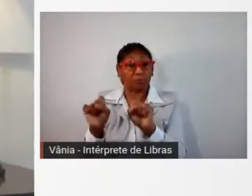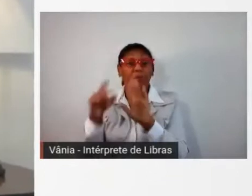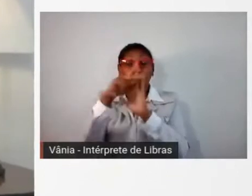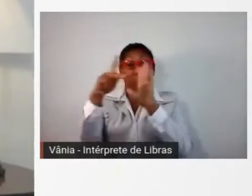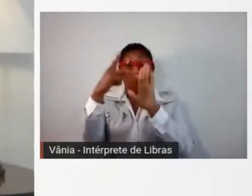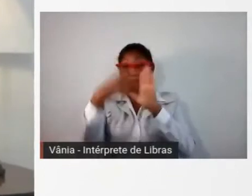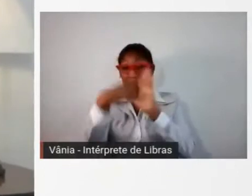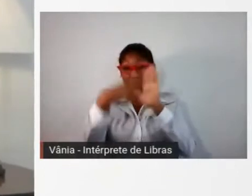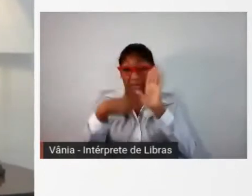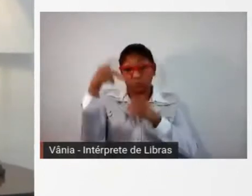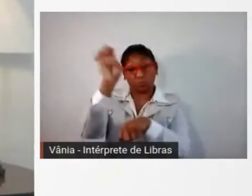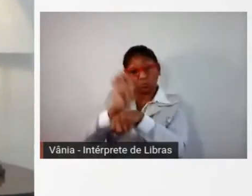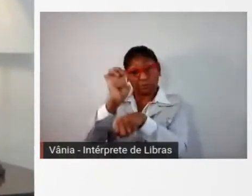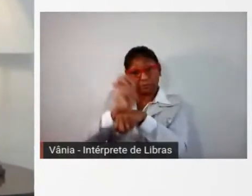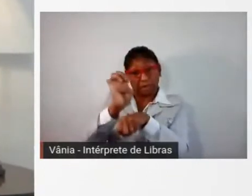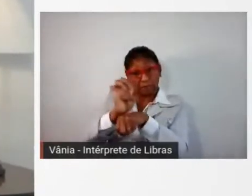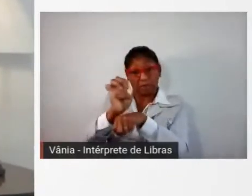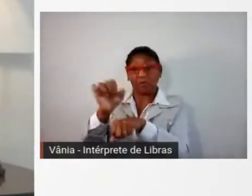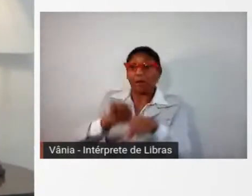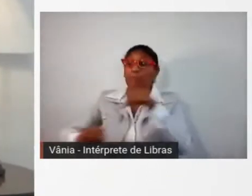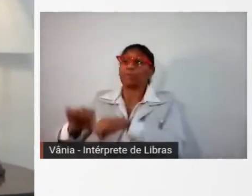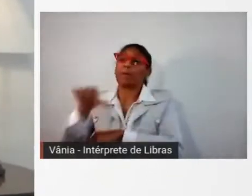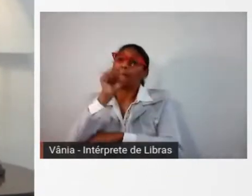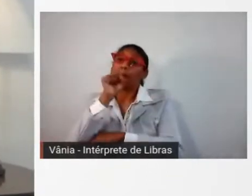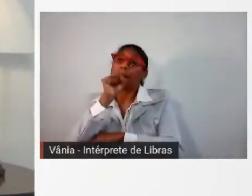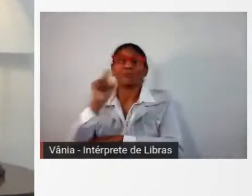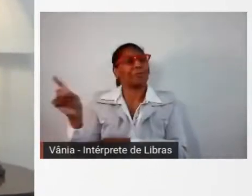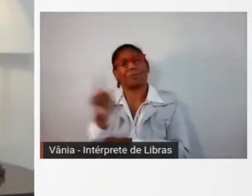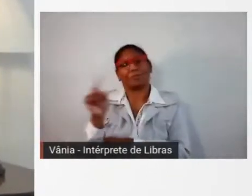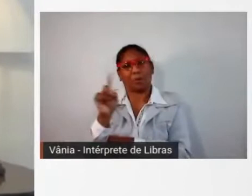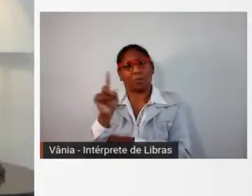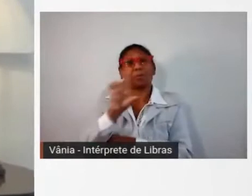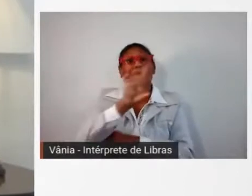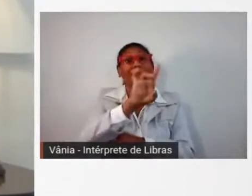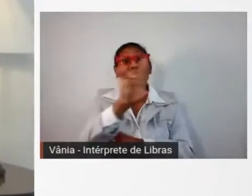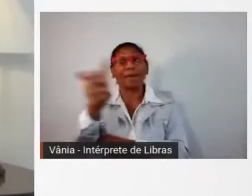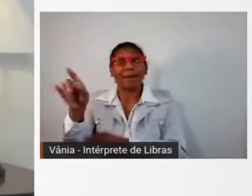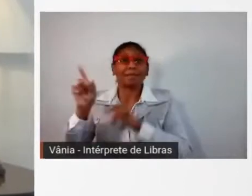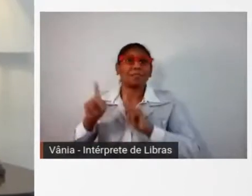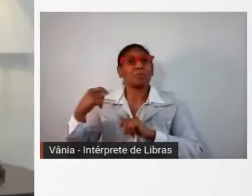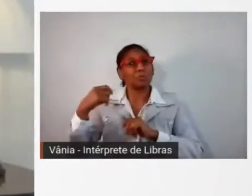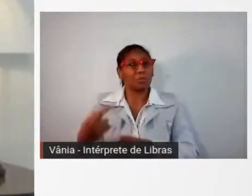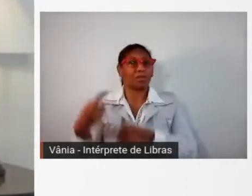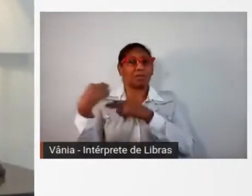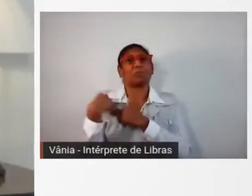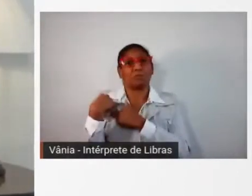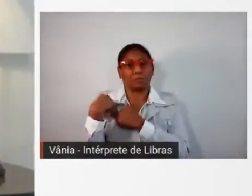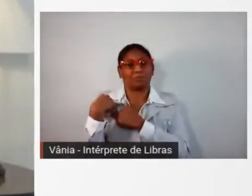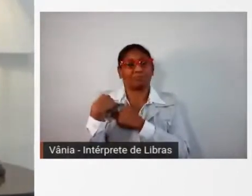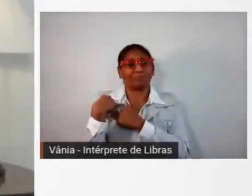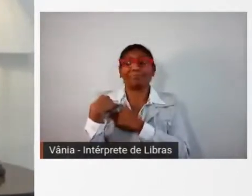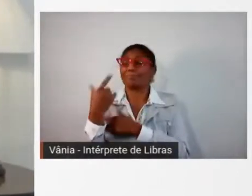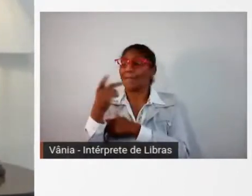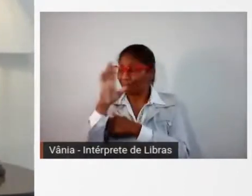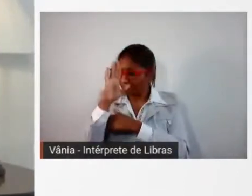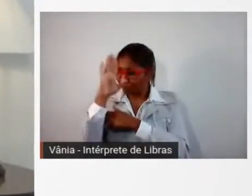a bandeira laranja. Importante salientar que o engajamento de cada um de nós segue sendo um dos principais